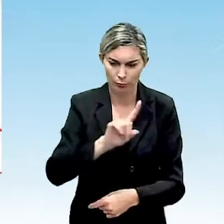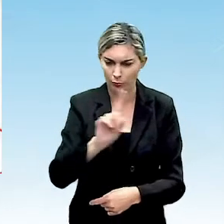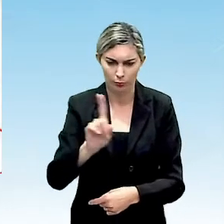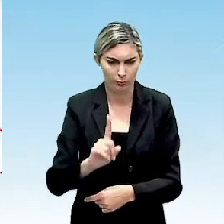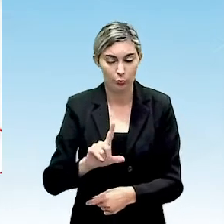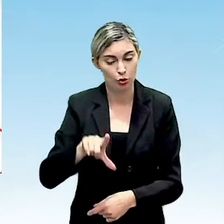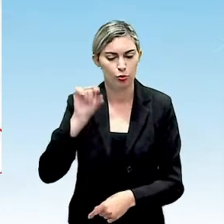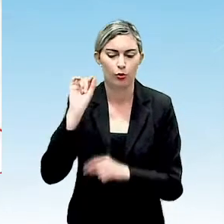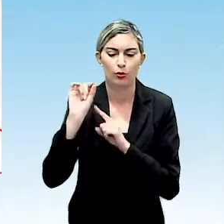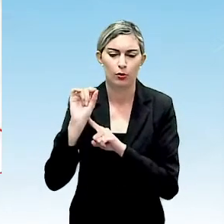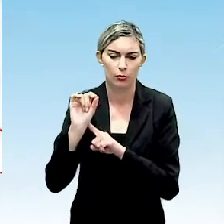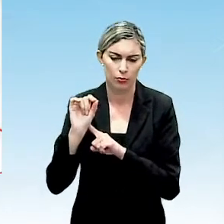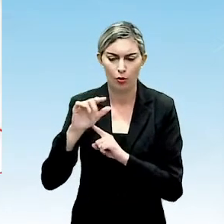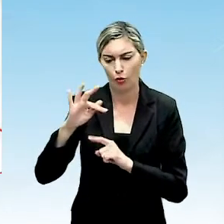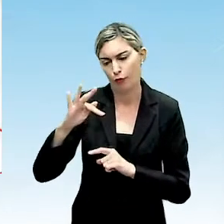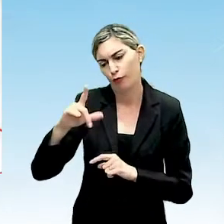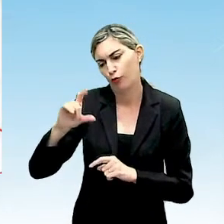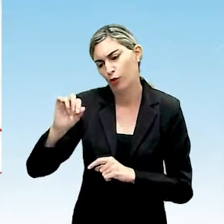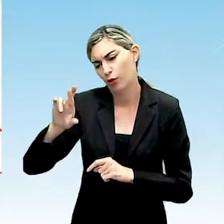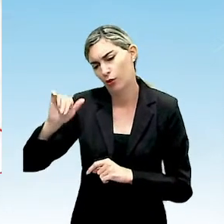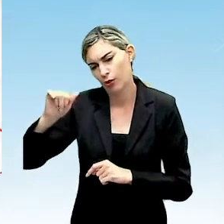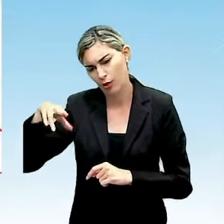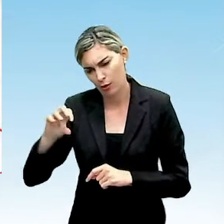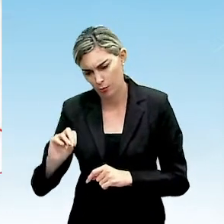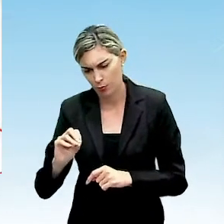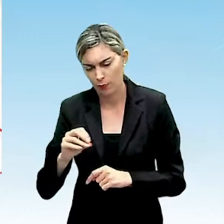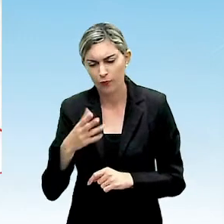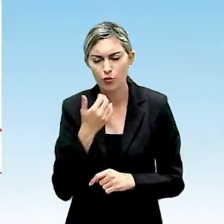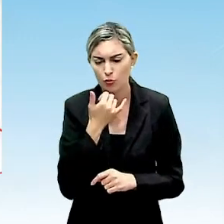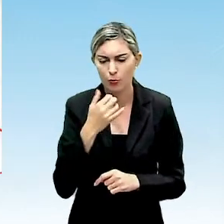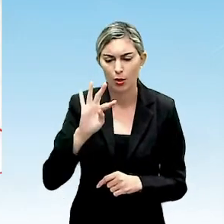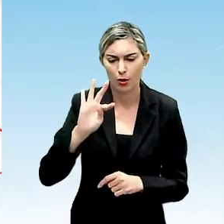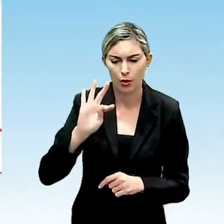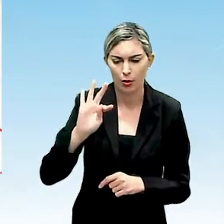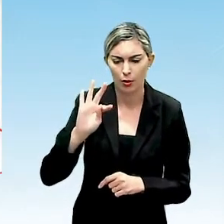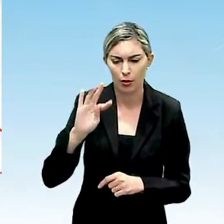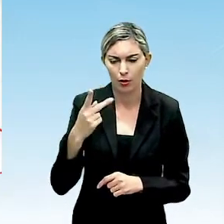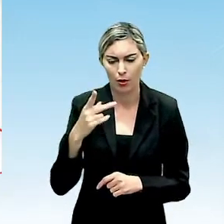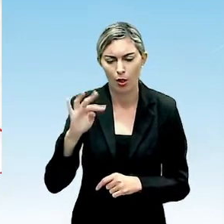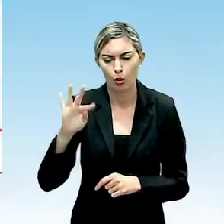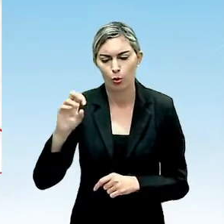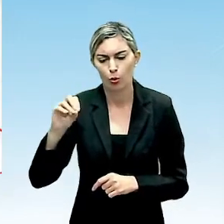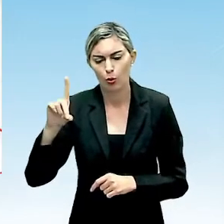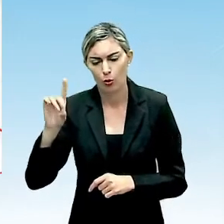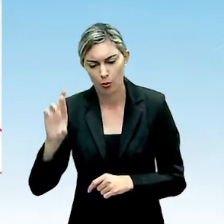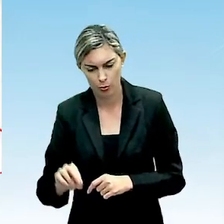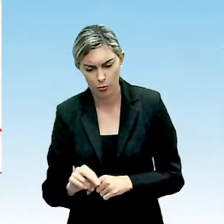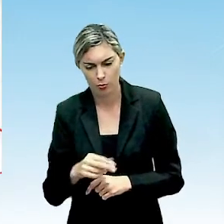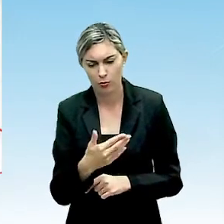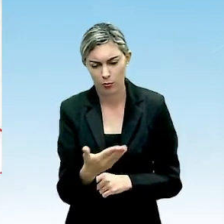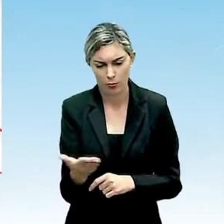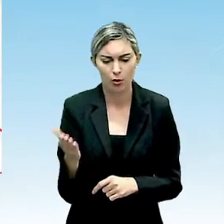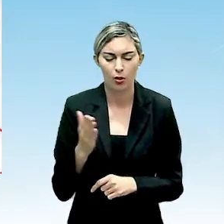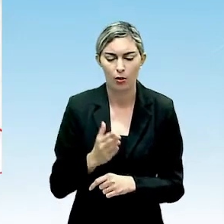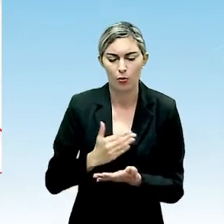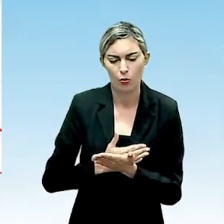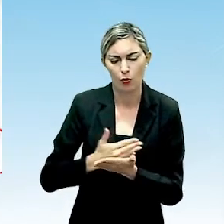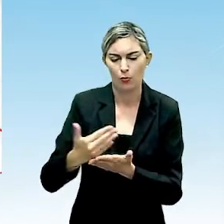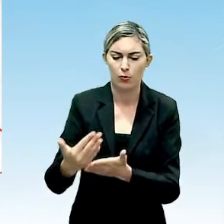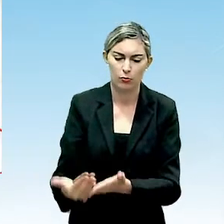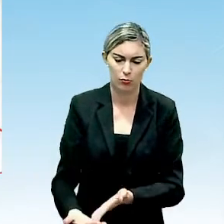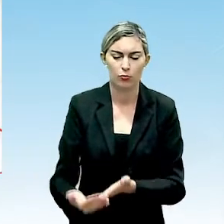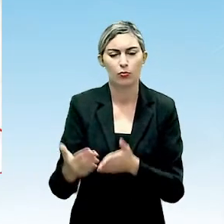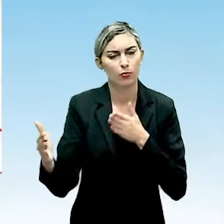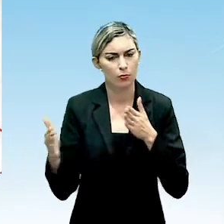escolhido. O Deodoro, desculpa, da Fonseca, será o cara que vai ser esse iniciador do